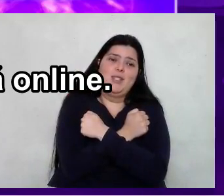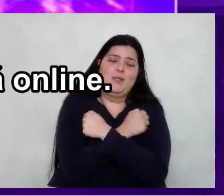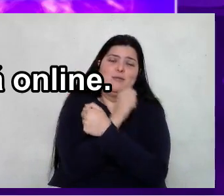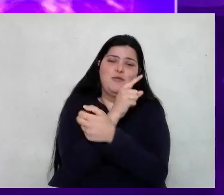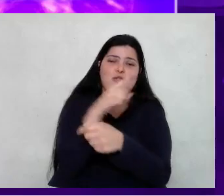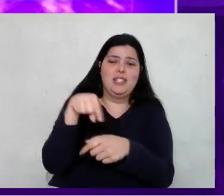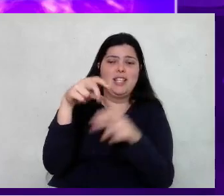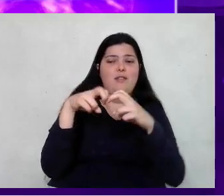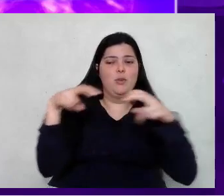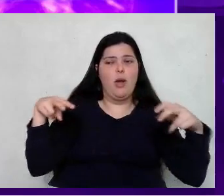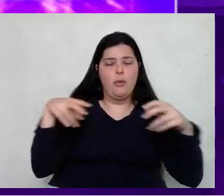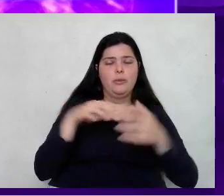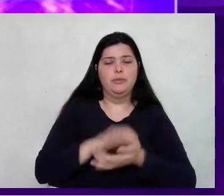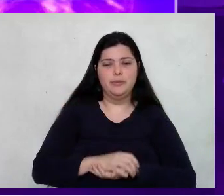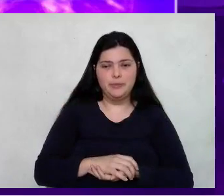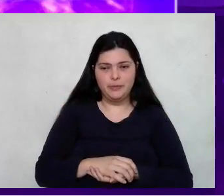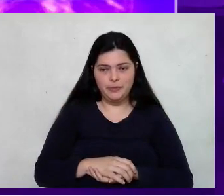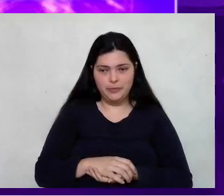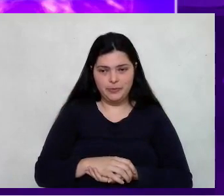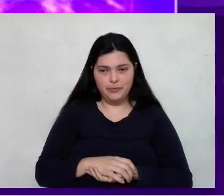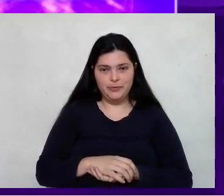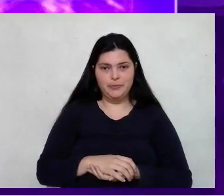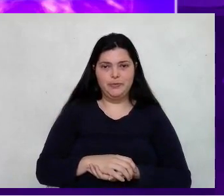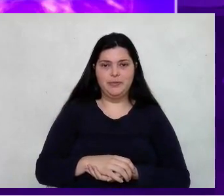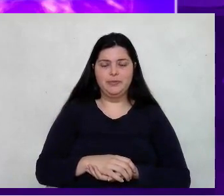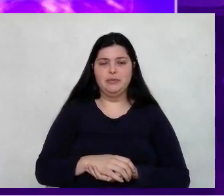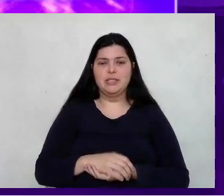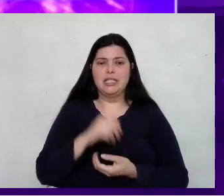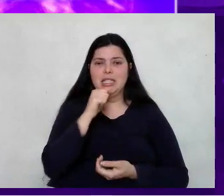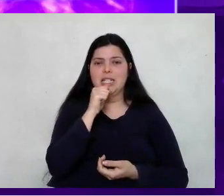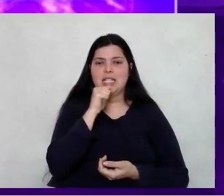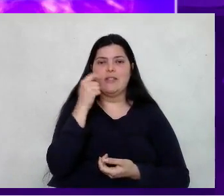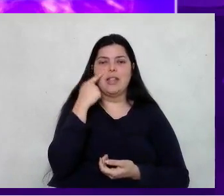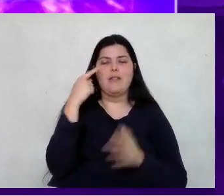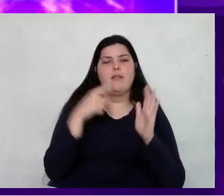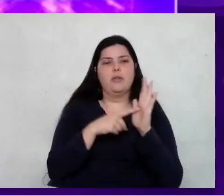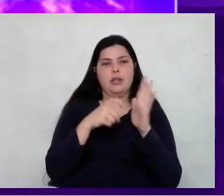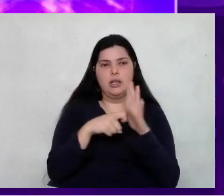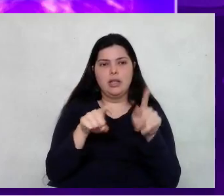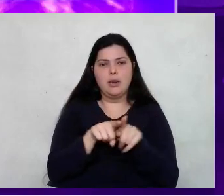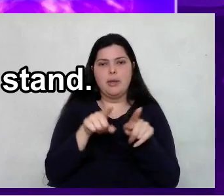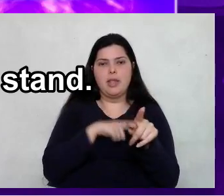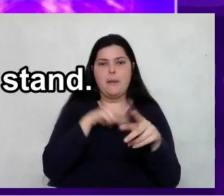online. Mas a gente vai estar com a gamificação rodando, a gente trouxe vários brindes